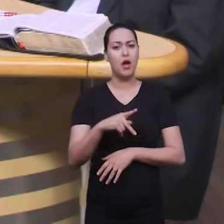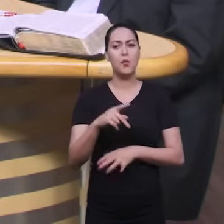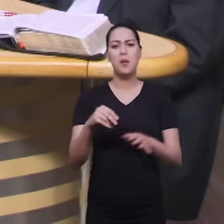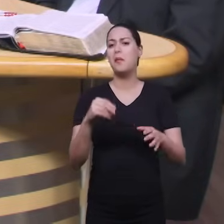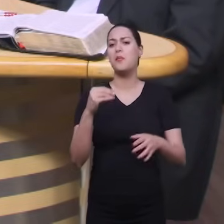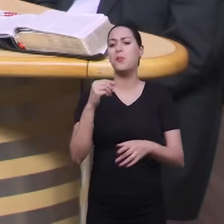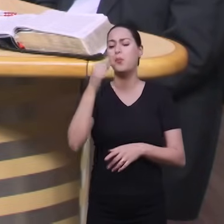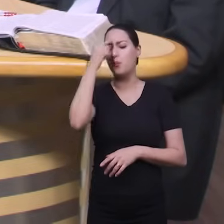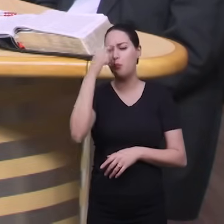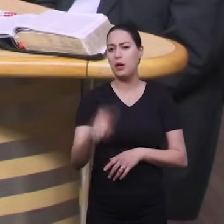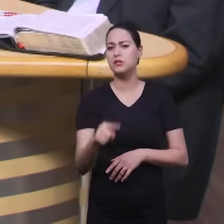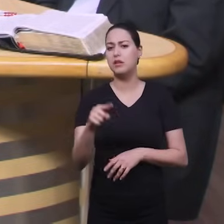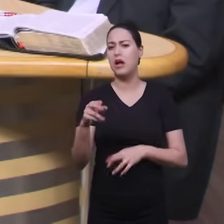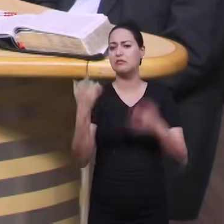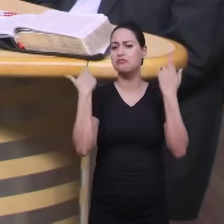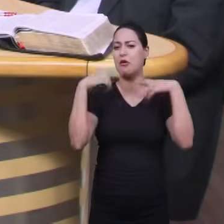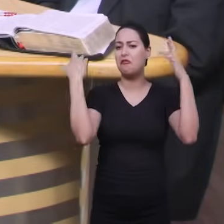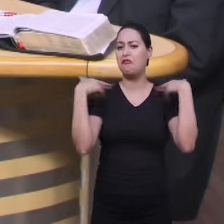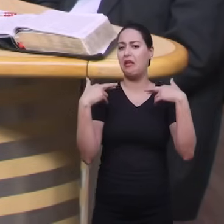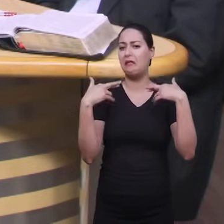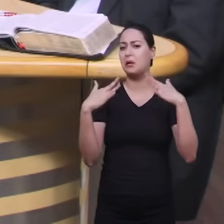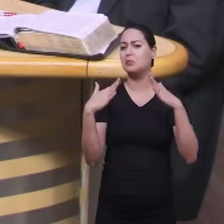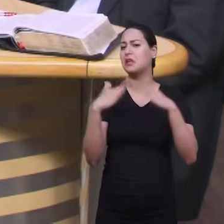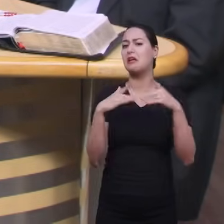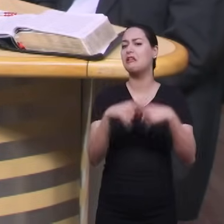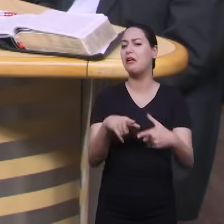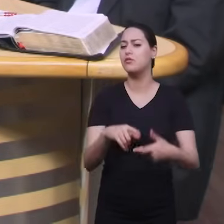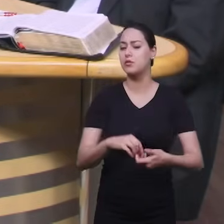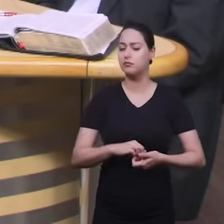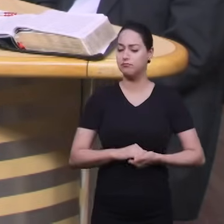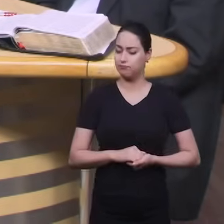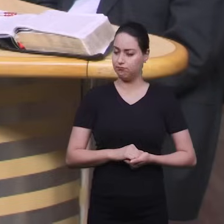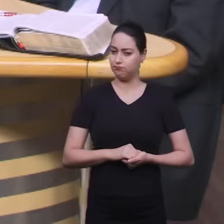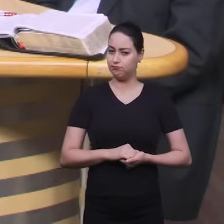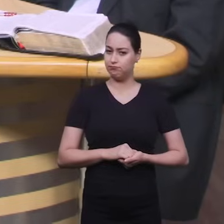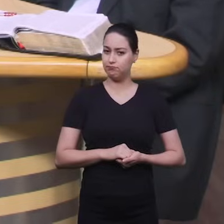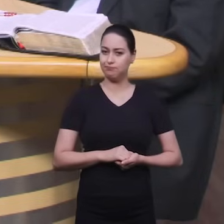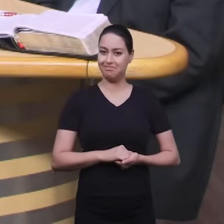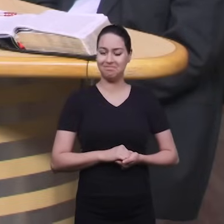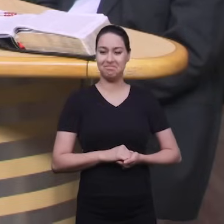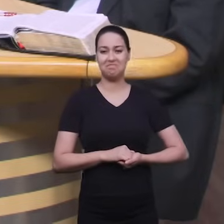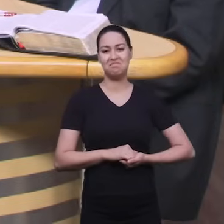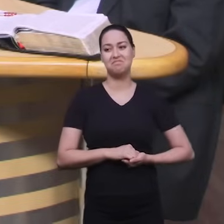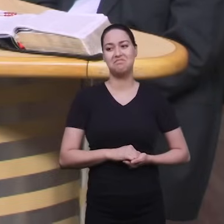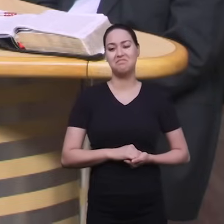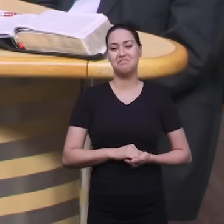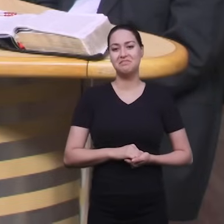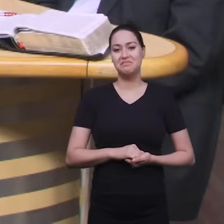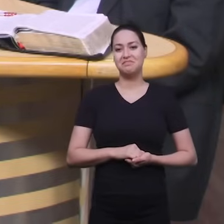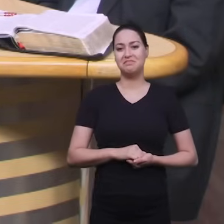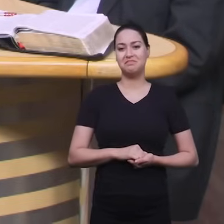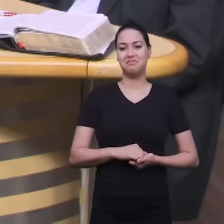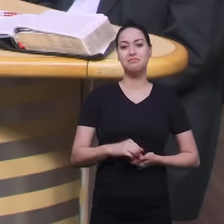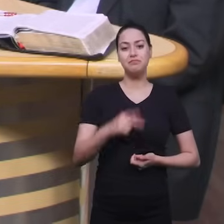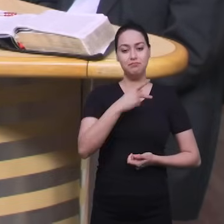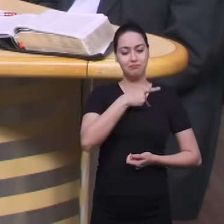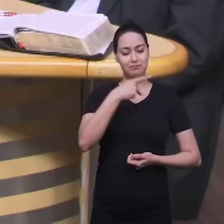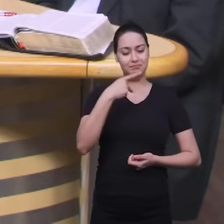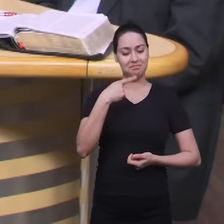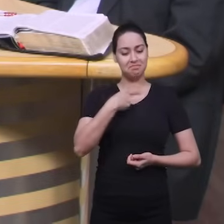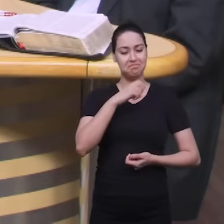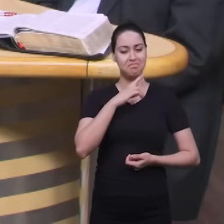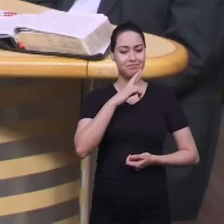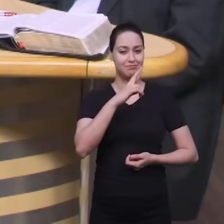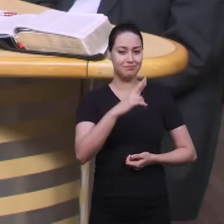começar a responder essa pergunta e depois fica franqueada a palavra aqui para nós também fazemos